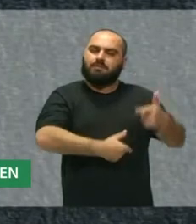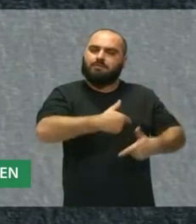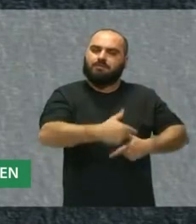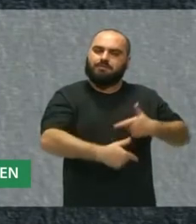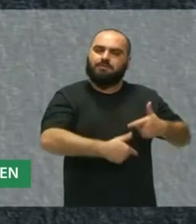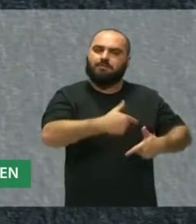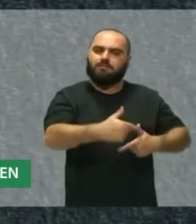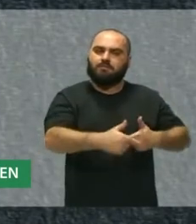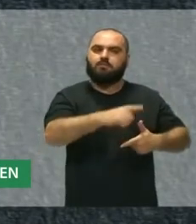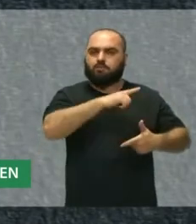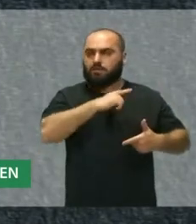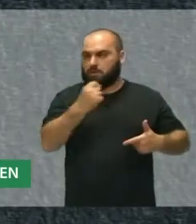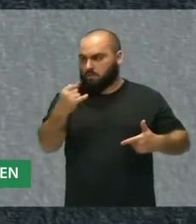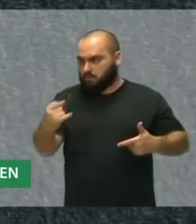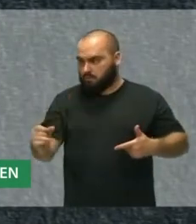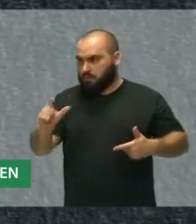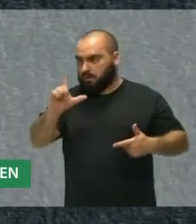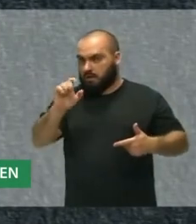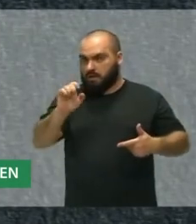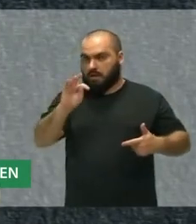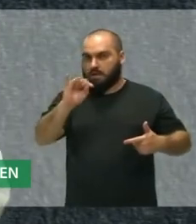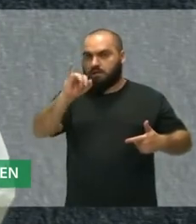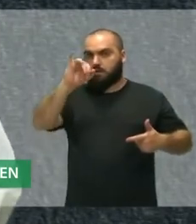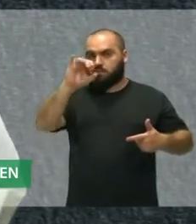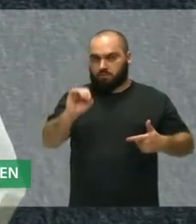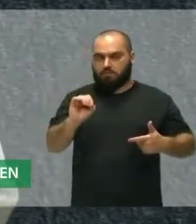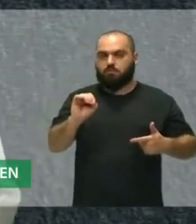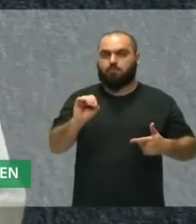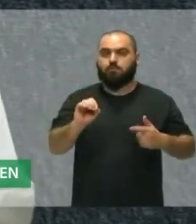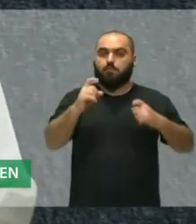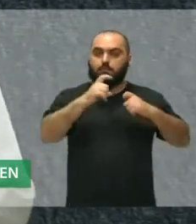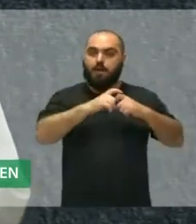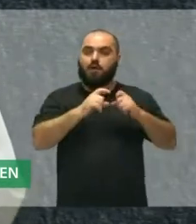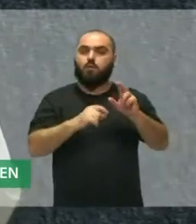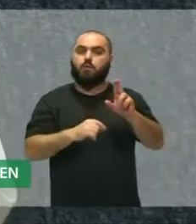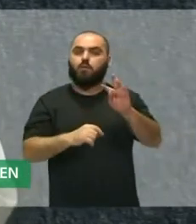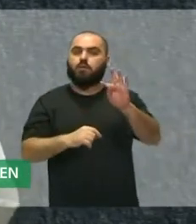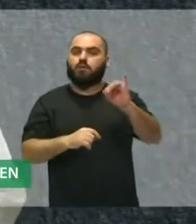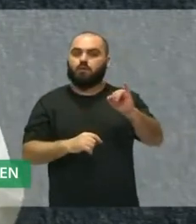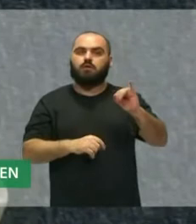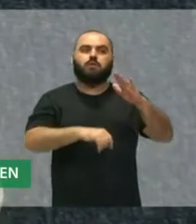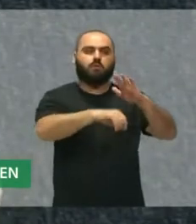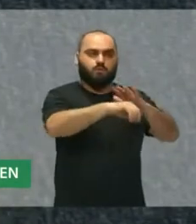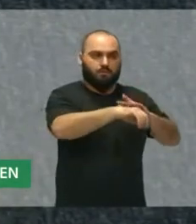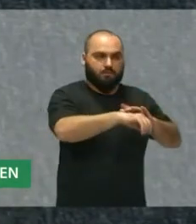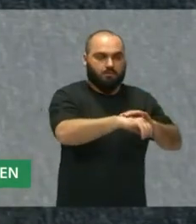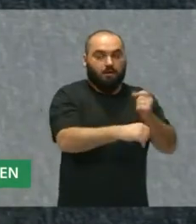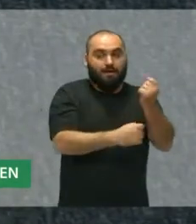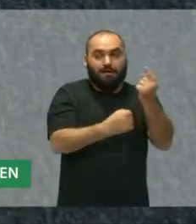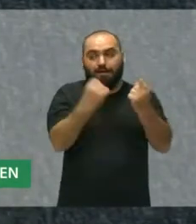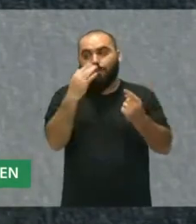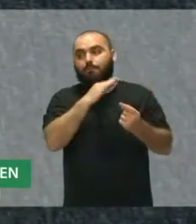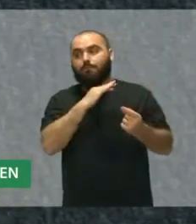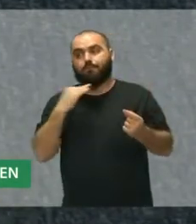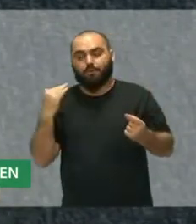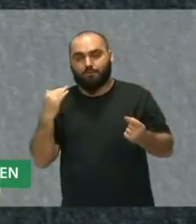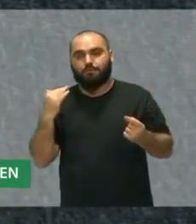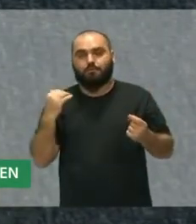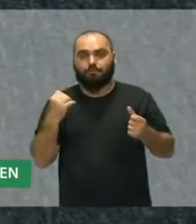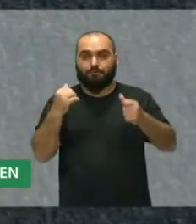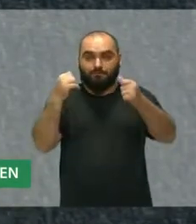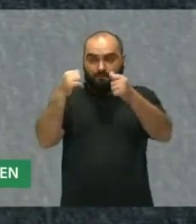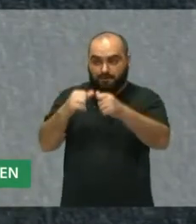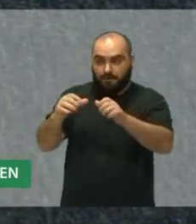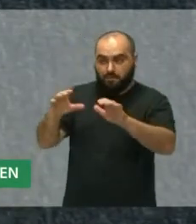embora tenha aumentado o número de leitos expressivamente, médicos de UTI adoeceram, alguns morreram, ficou